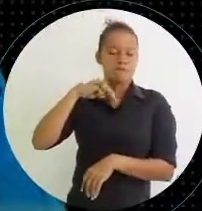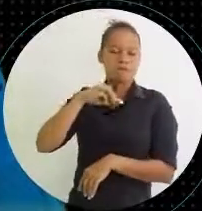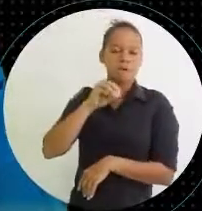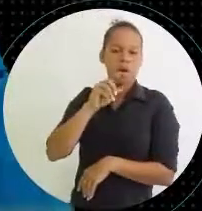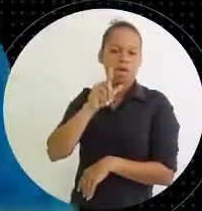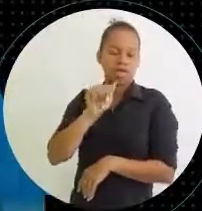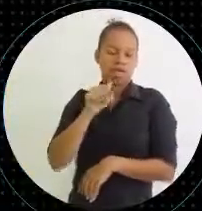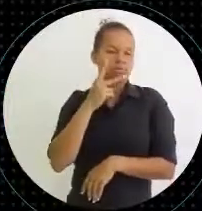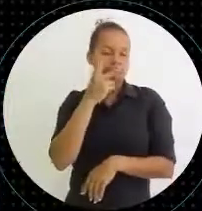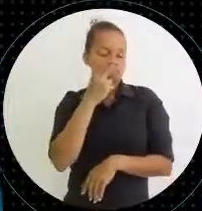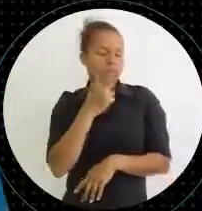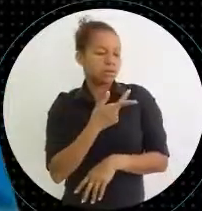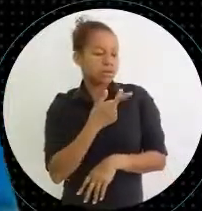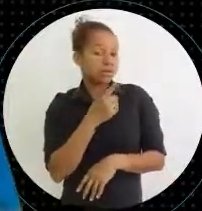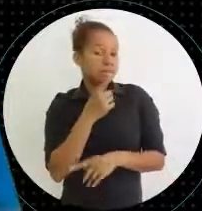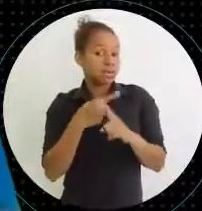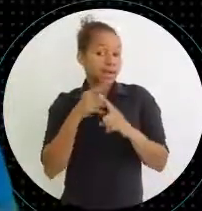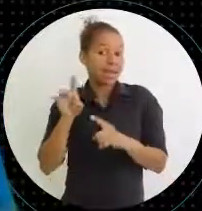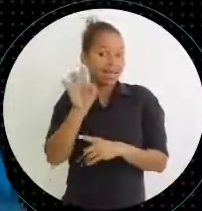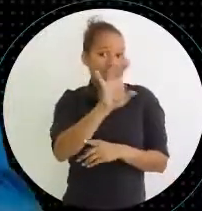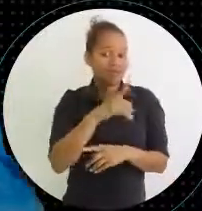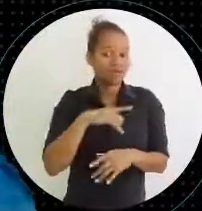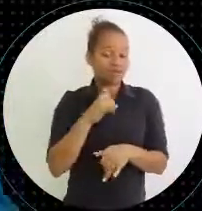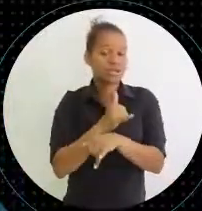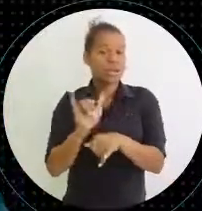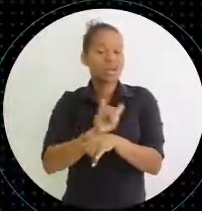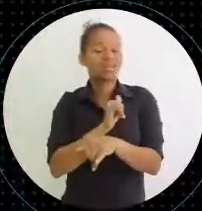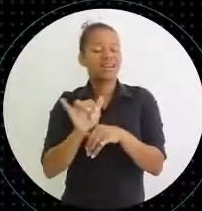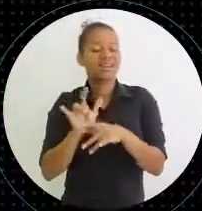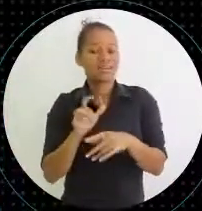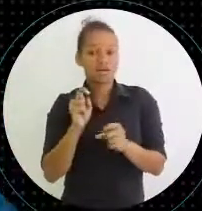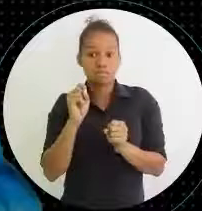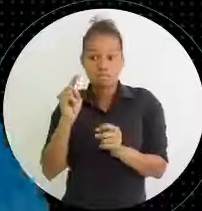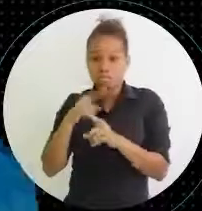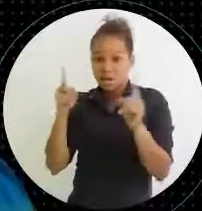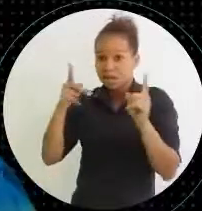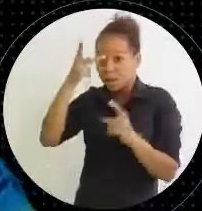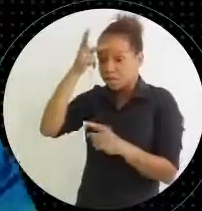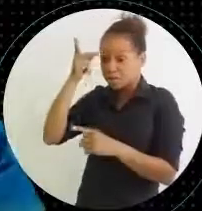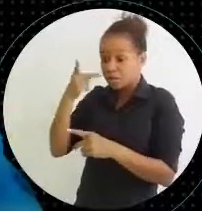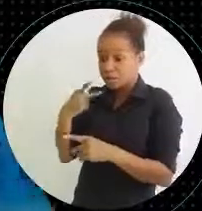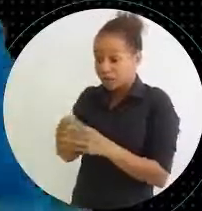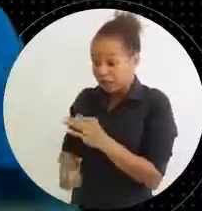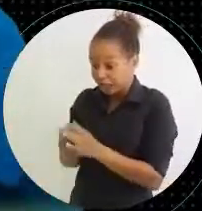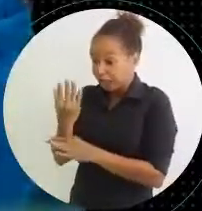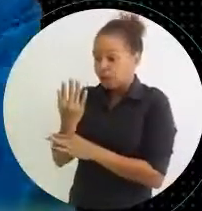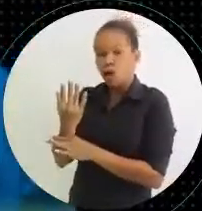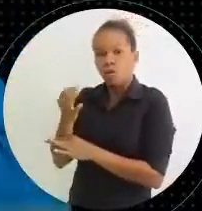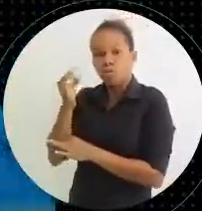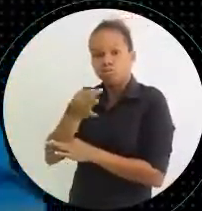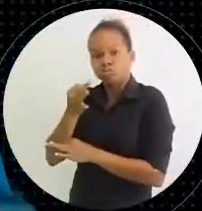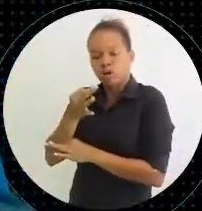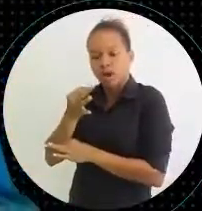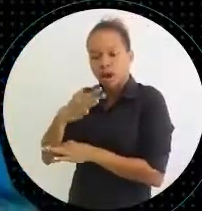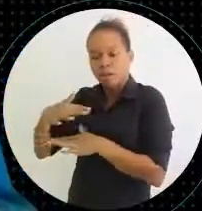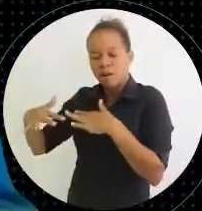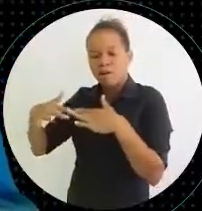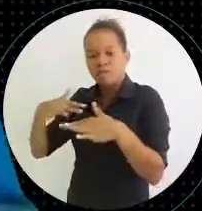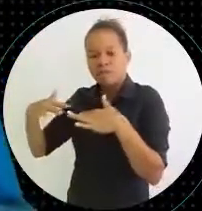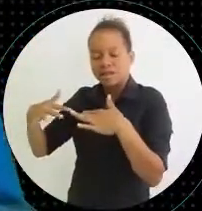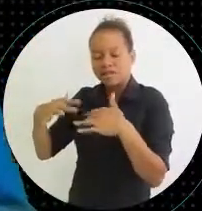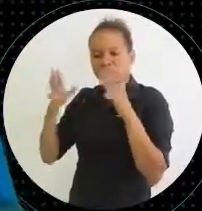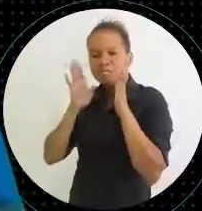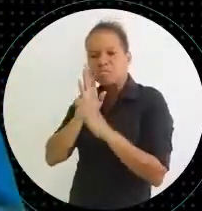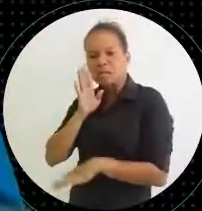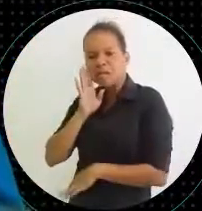têm cada um sua característica. Mas o cara que criou aquele efeito legal, o cara que criou aquela movimentação